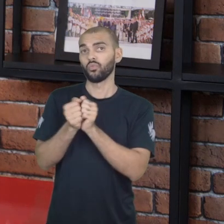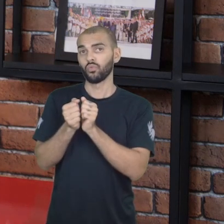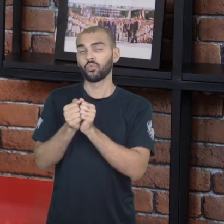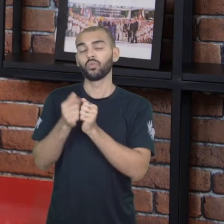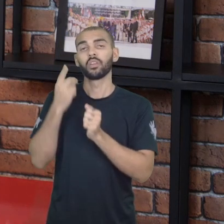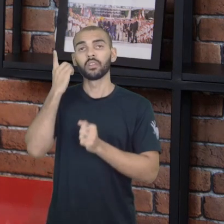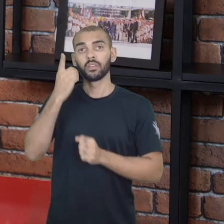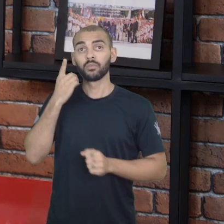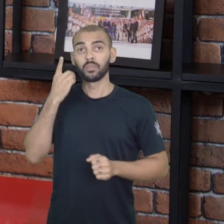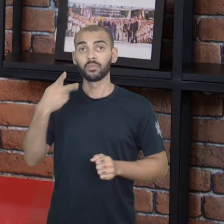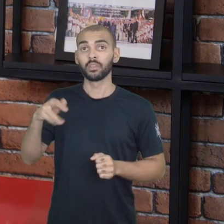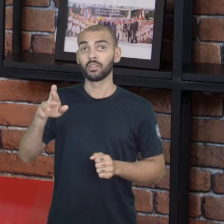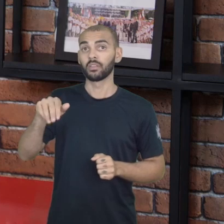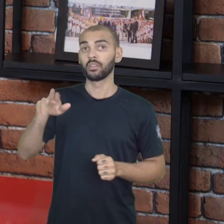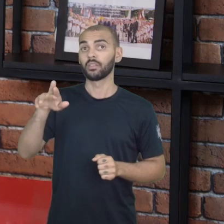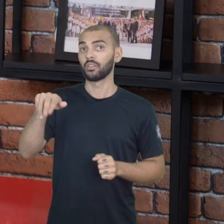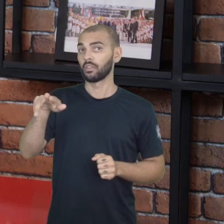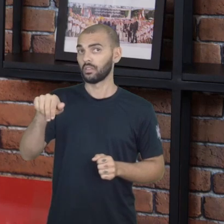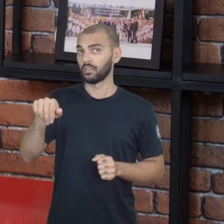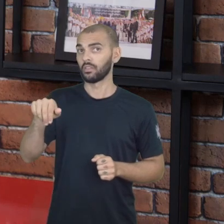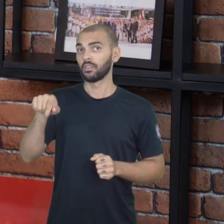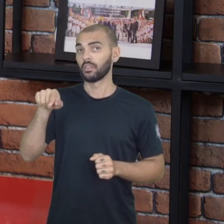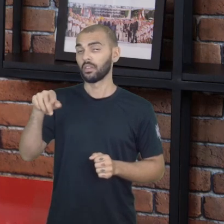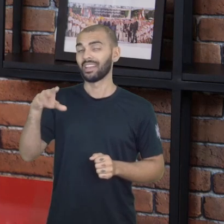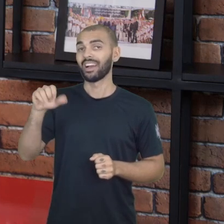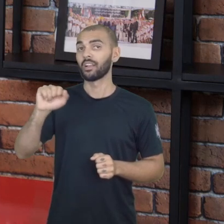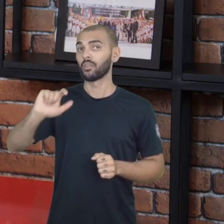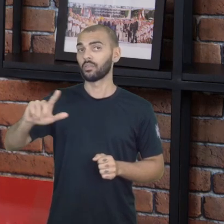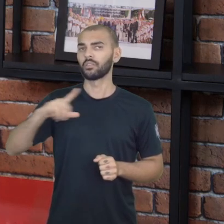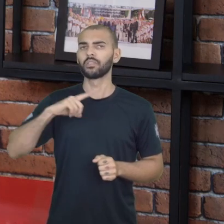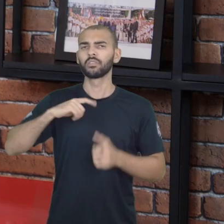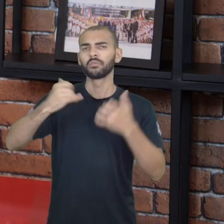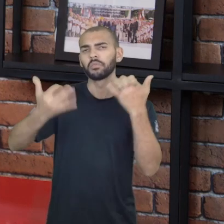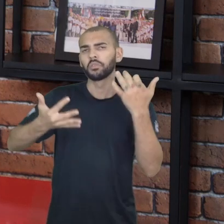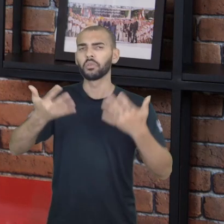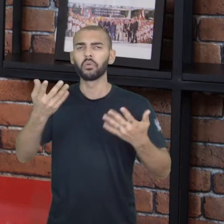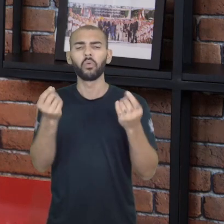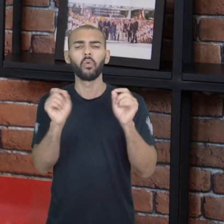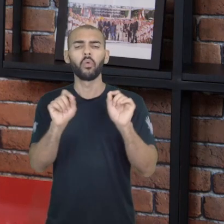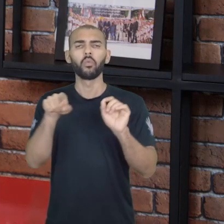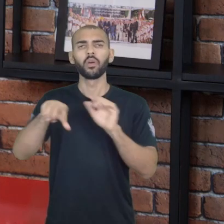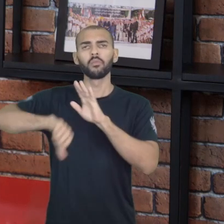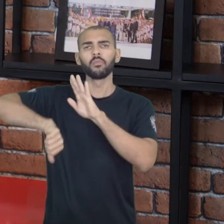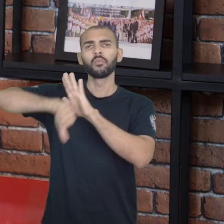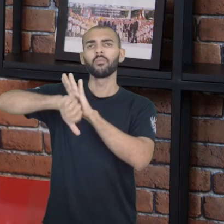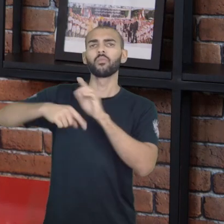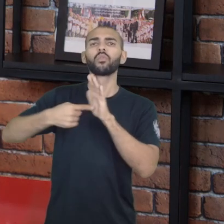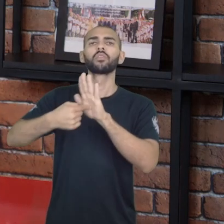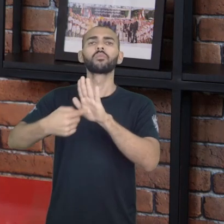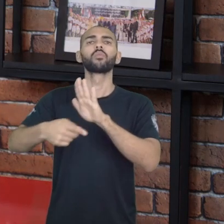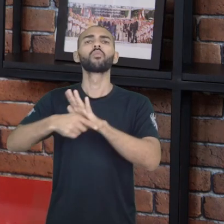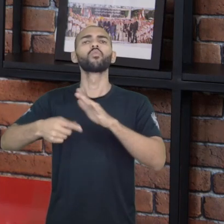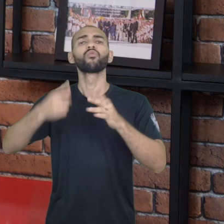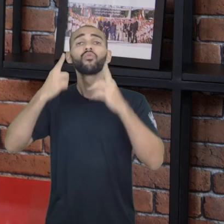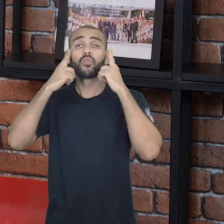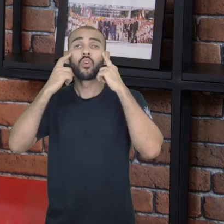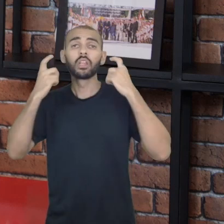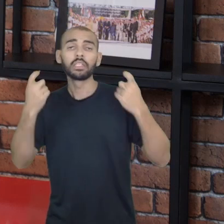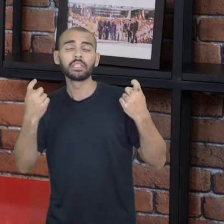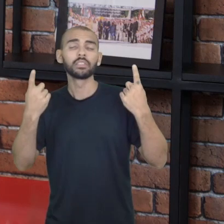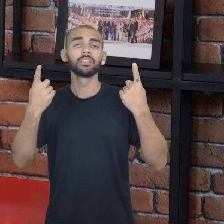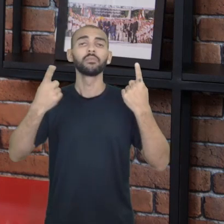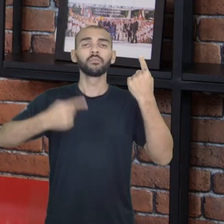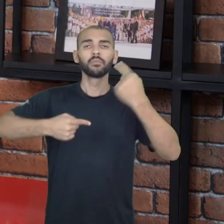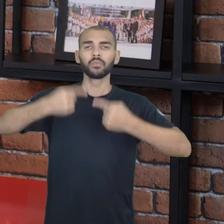PT do Paraná, Carol D'Artora. Na quarta-feira, ela falou à TV PT sobre como esse crime evidencia um cenário de violência política de gênero e